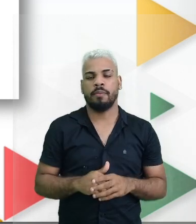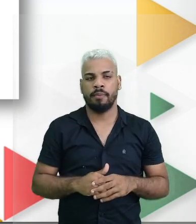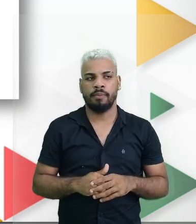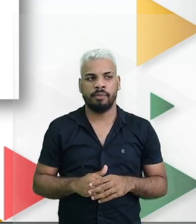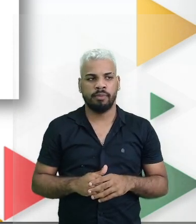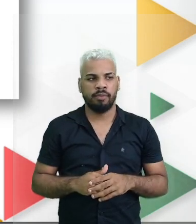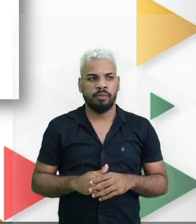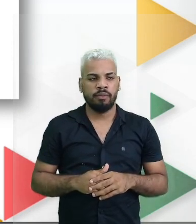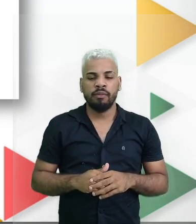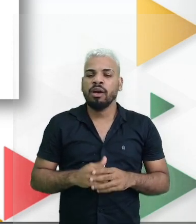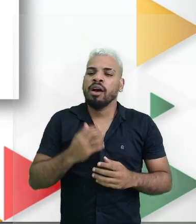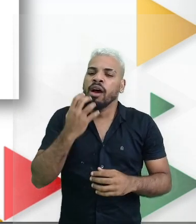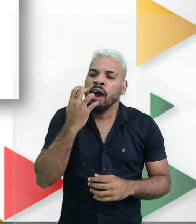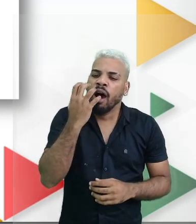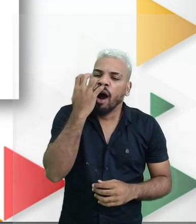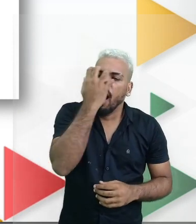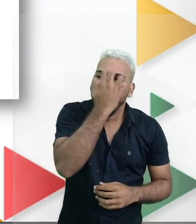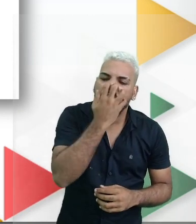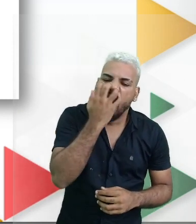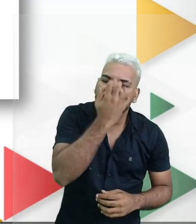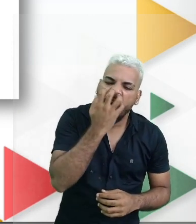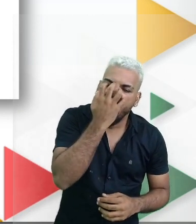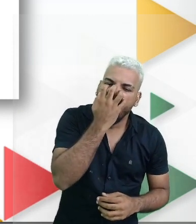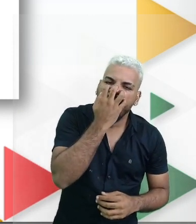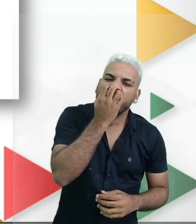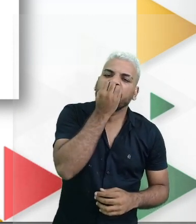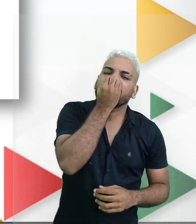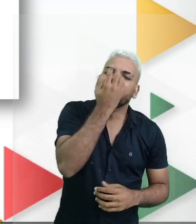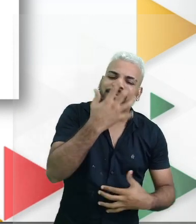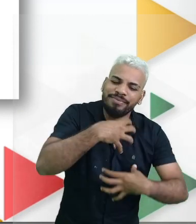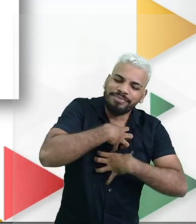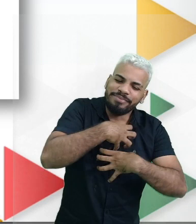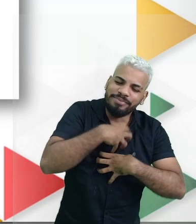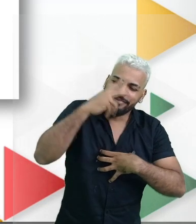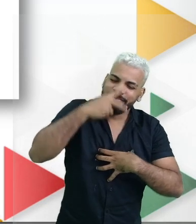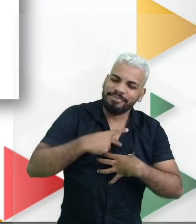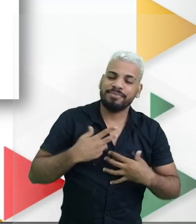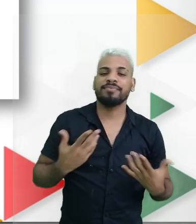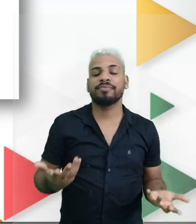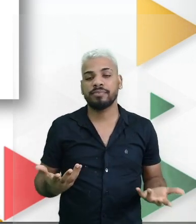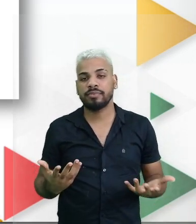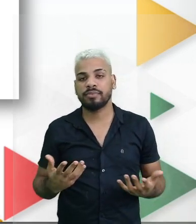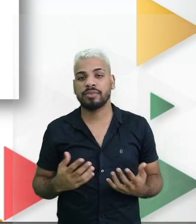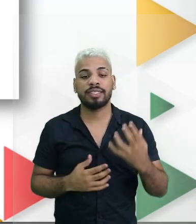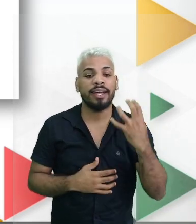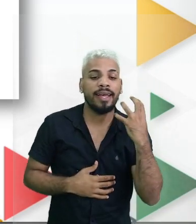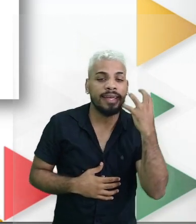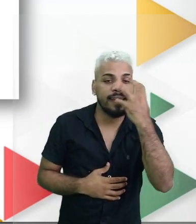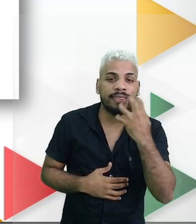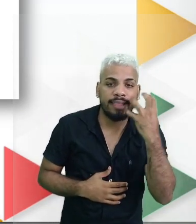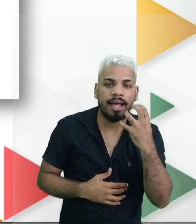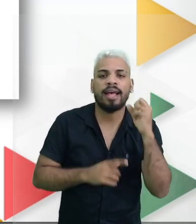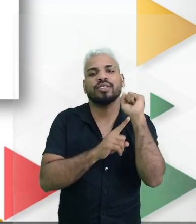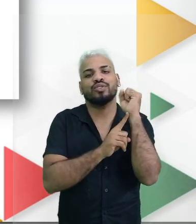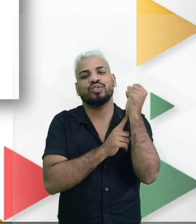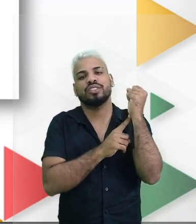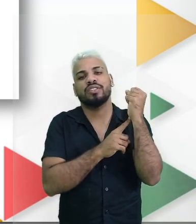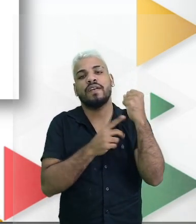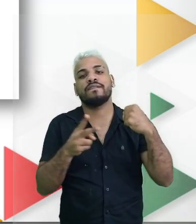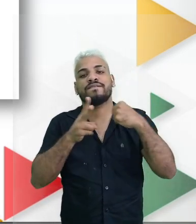B, cantar faz bem para a alma. O que faz bem? Cantar. Cantar é o sujeito do verbo